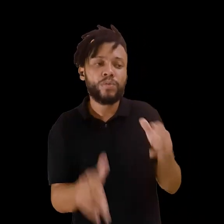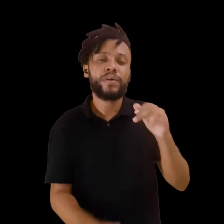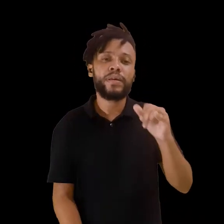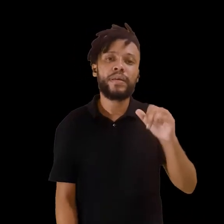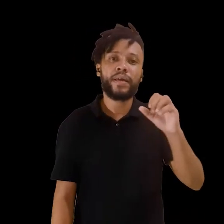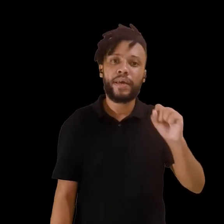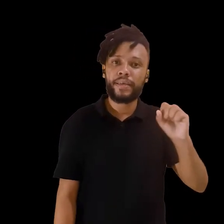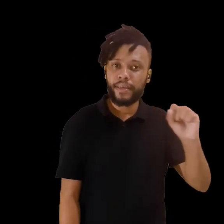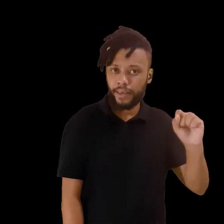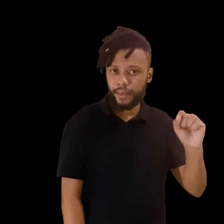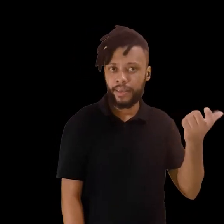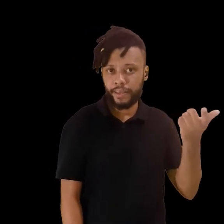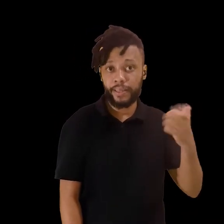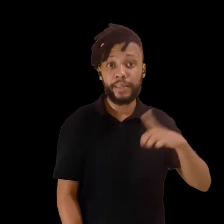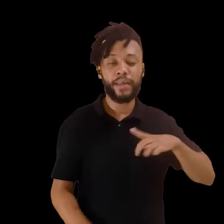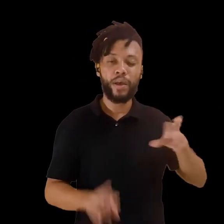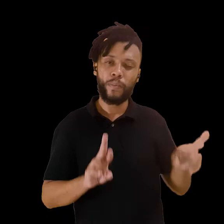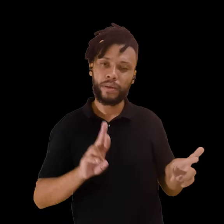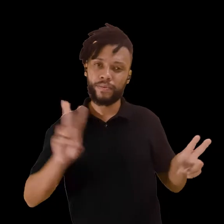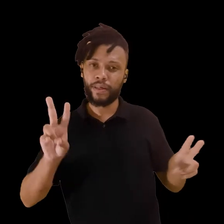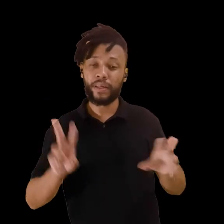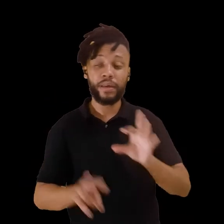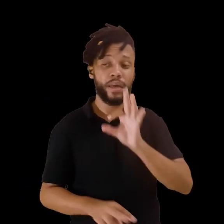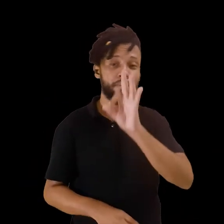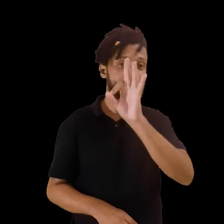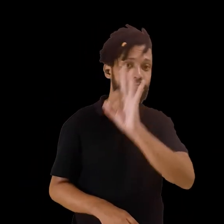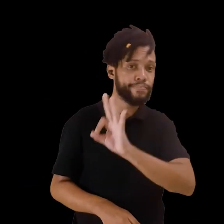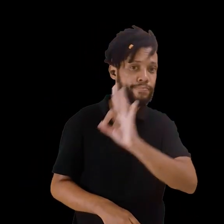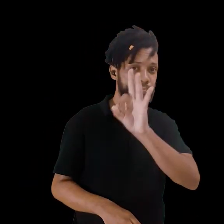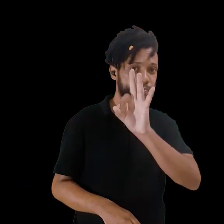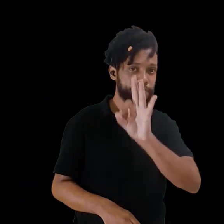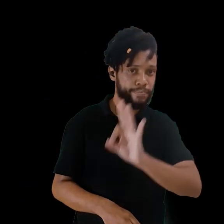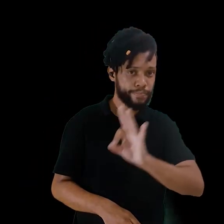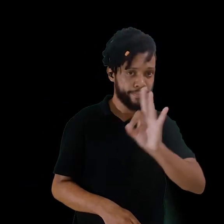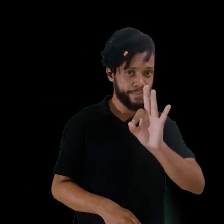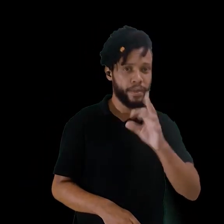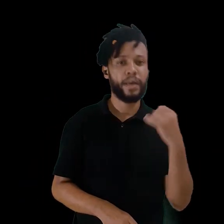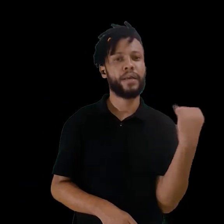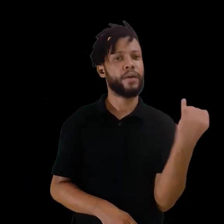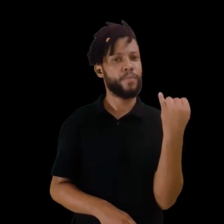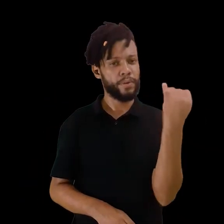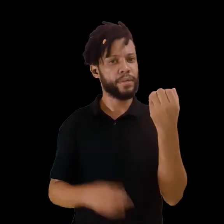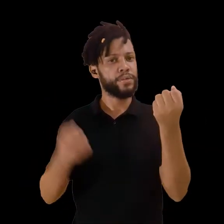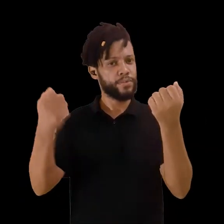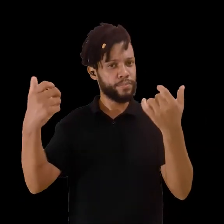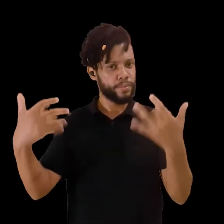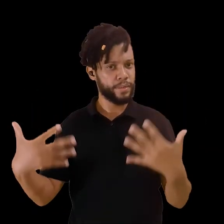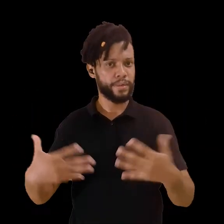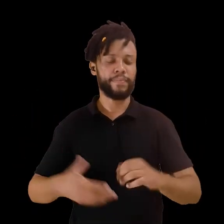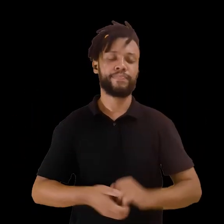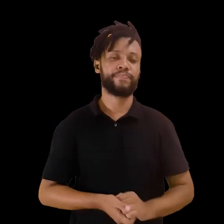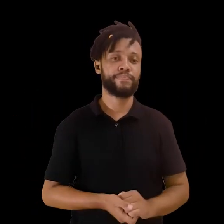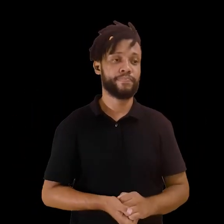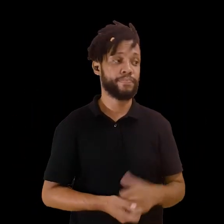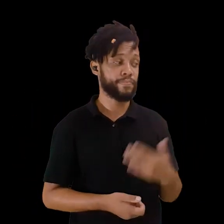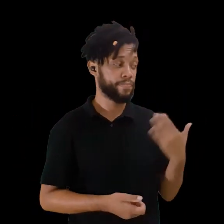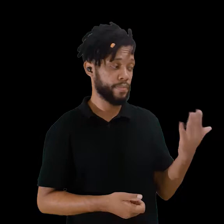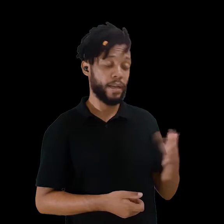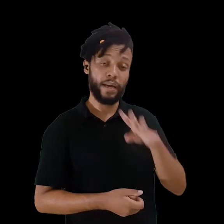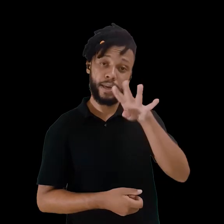do ISS e tem uma diferença aqui nos percentuais que é importante frisar. A planilha